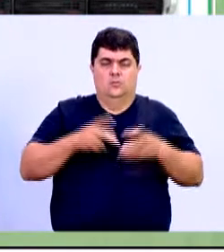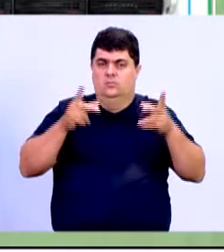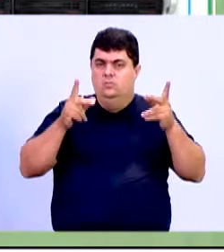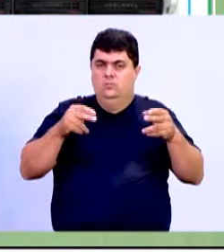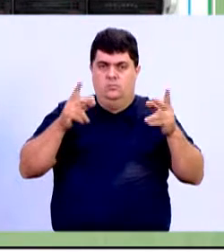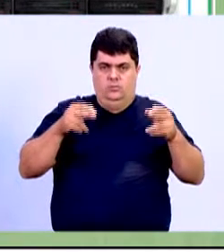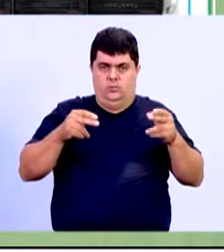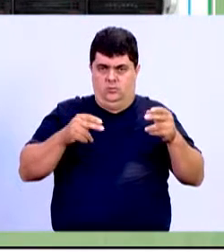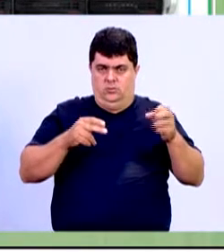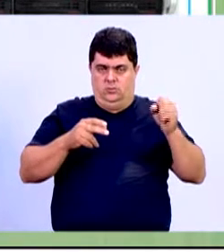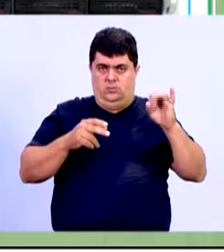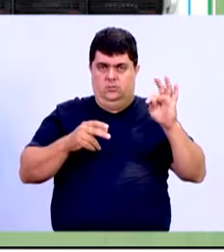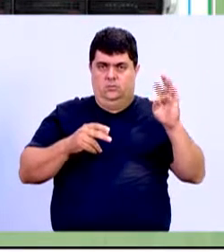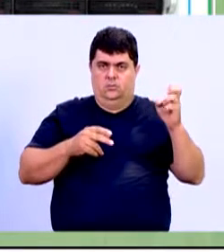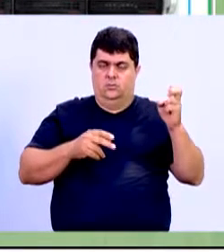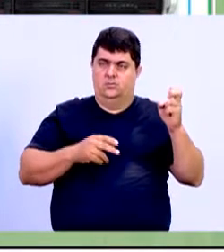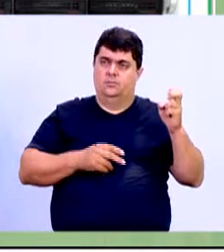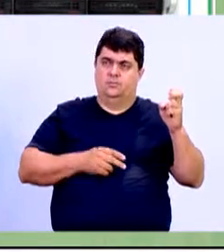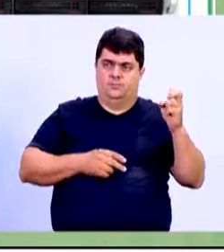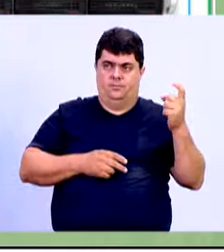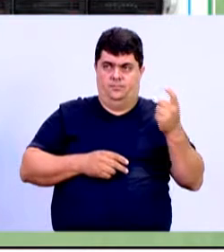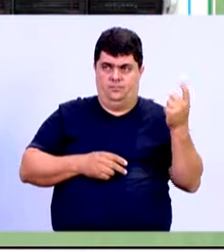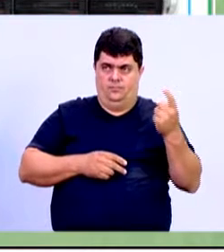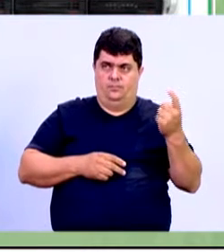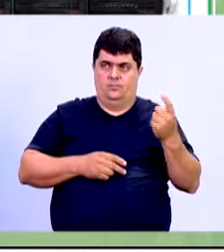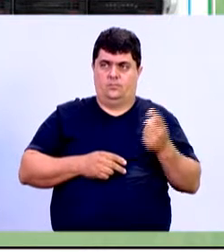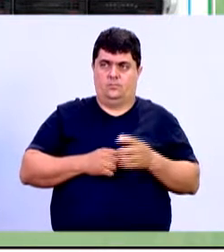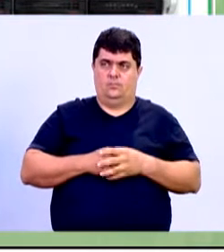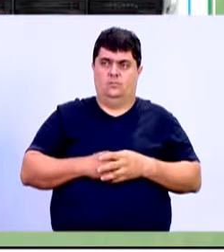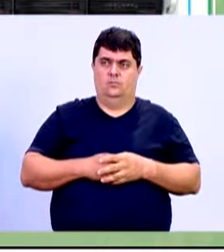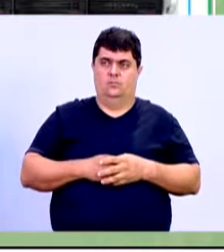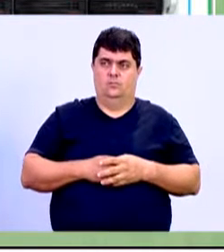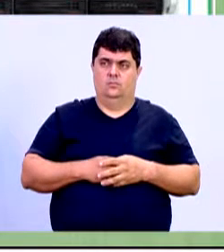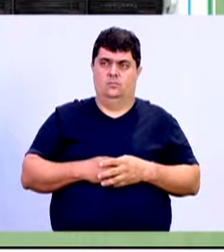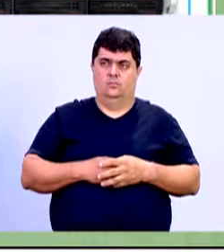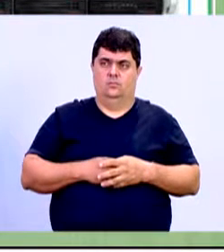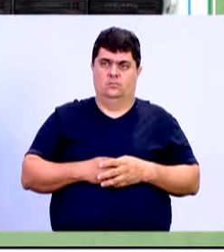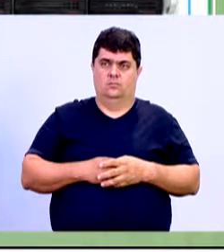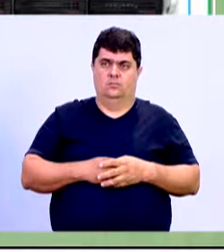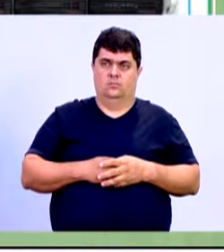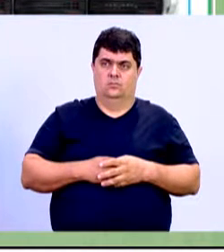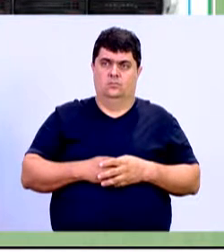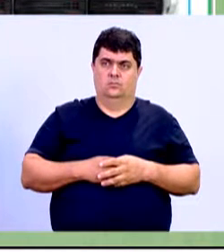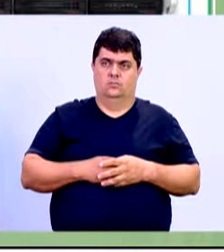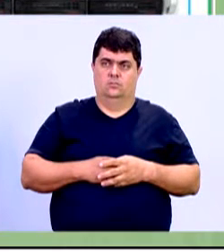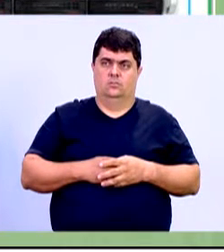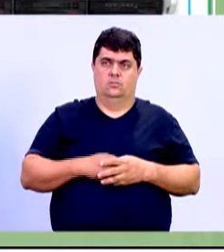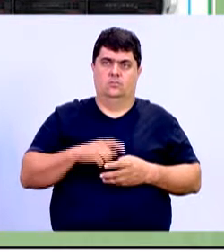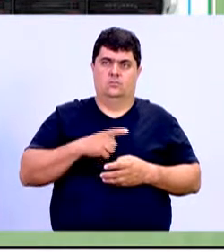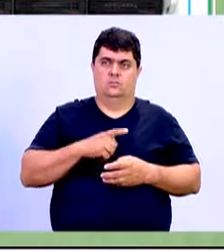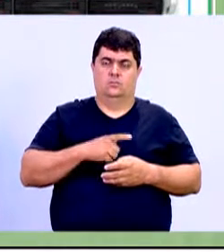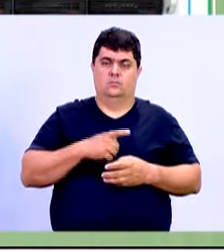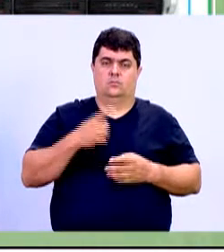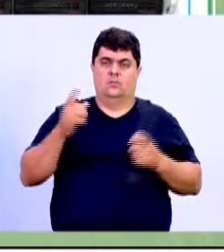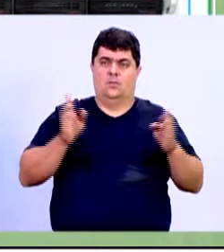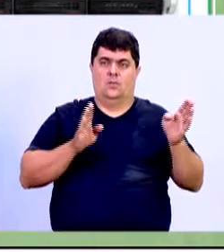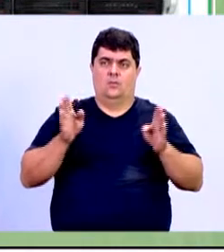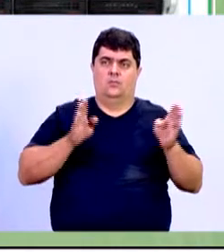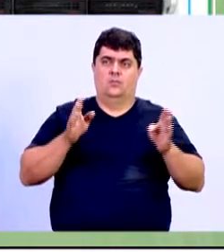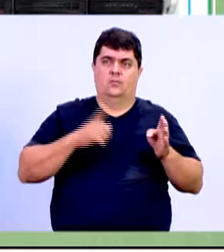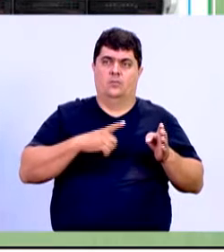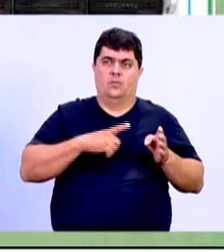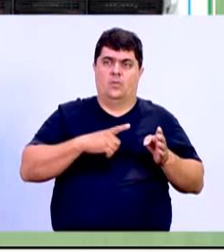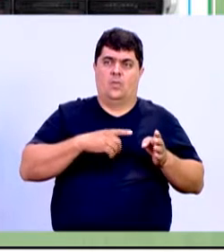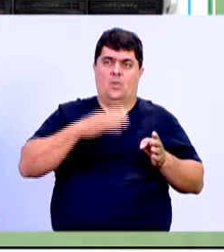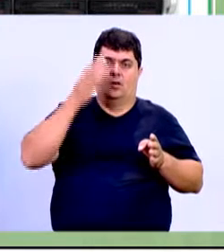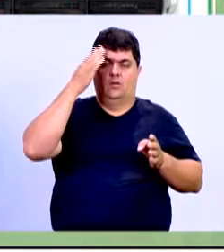similar aos equipamentos que estão no Site 1. Certo? Este aqui é o equipamento que tem nos dois sites, que é um